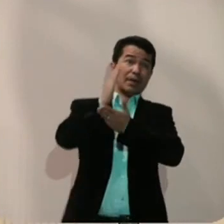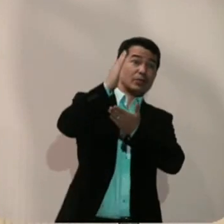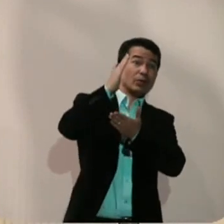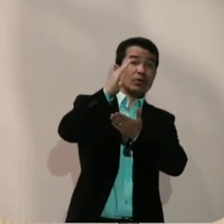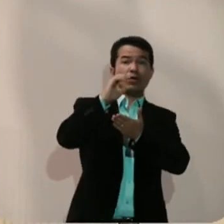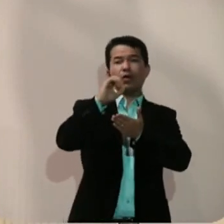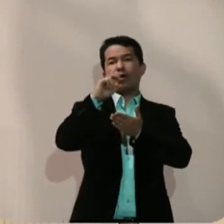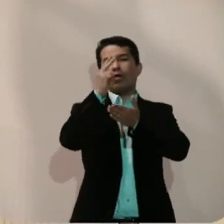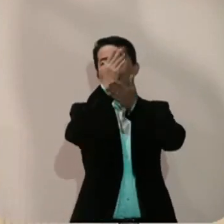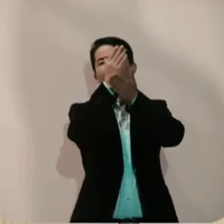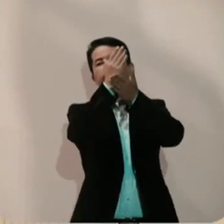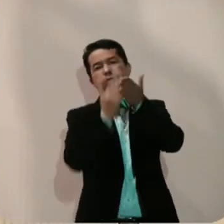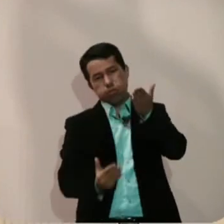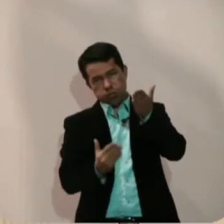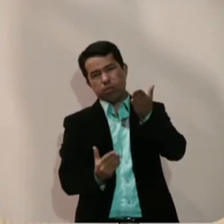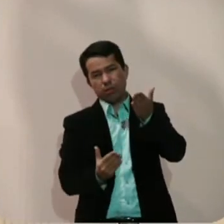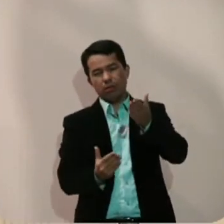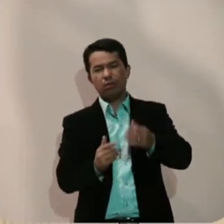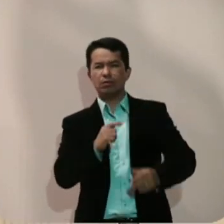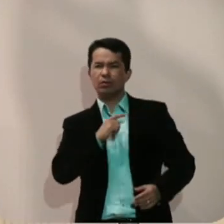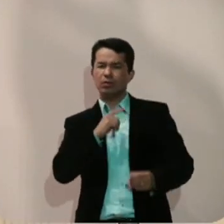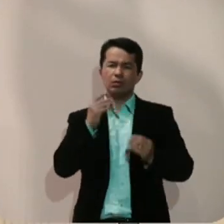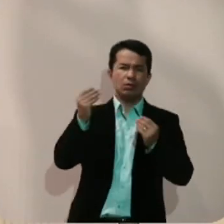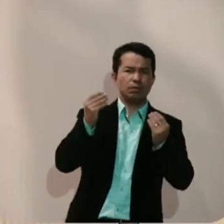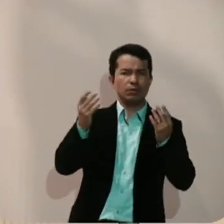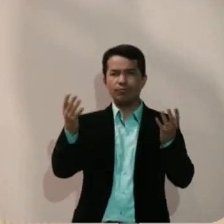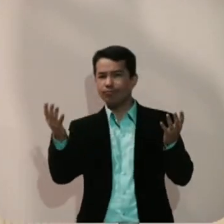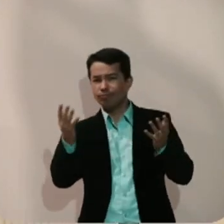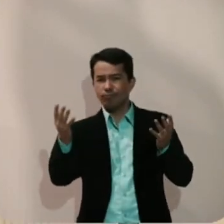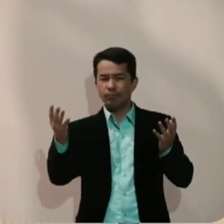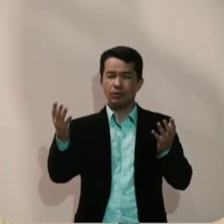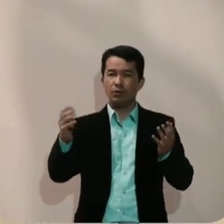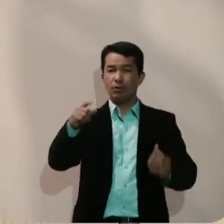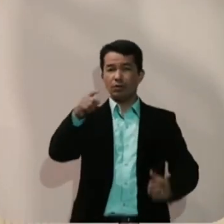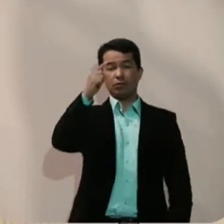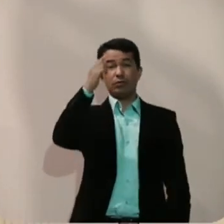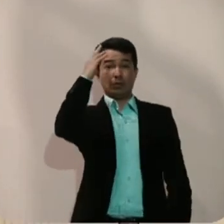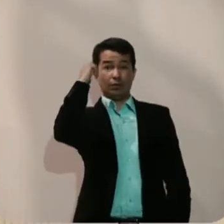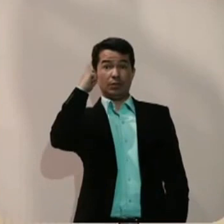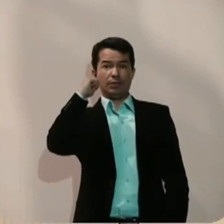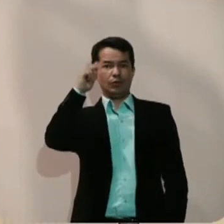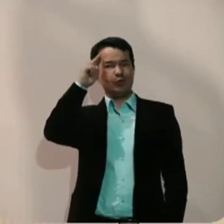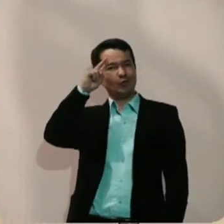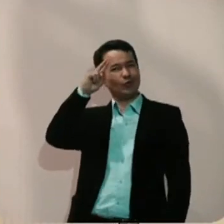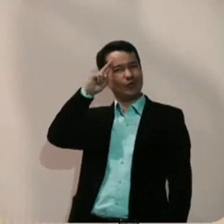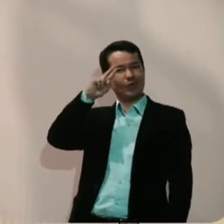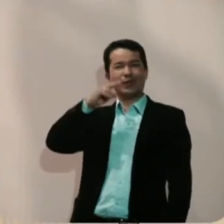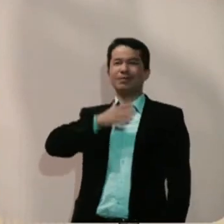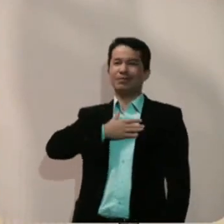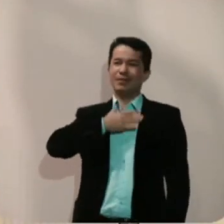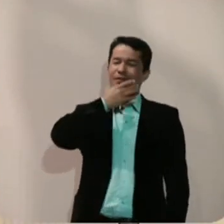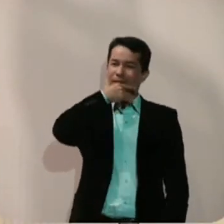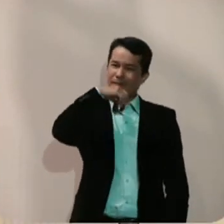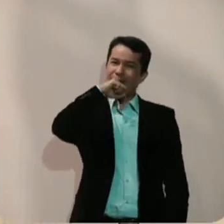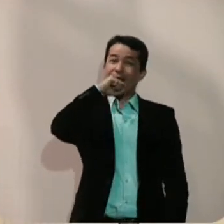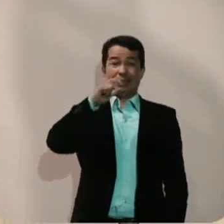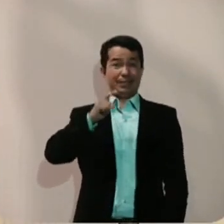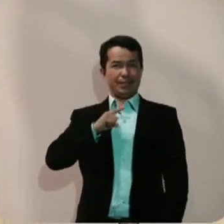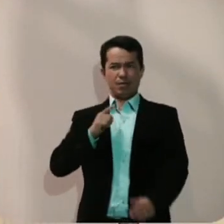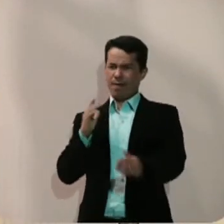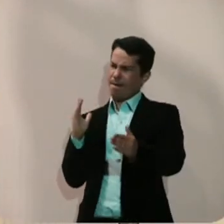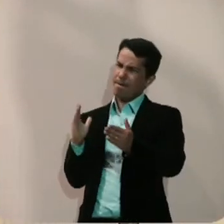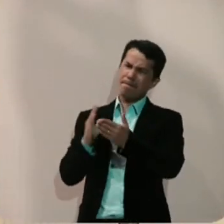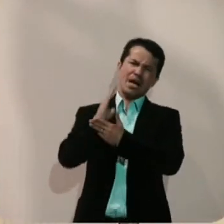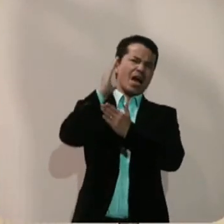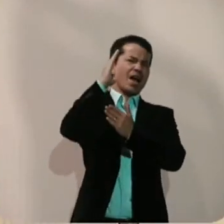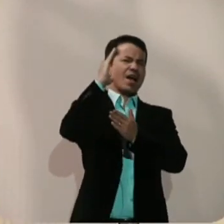Na história da vida do meu pai, houve um momento assim de grandes sucessos profissionais, de grandes sucessos em